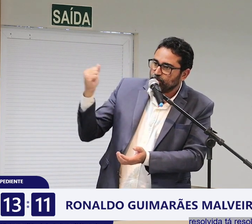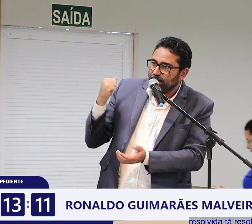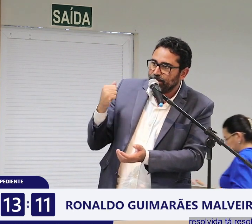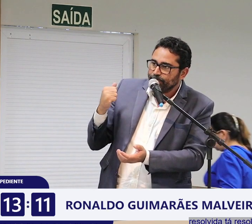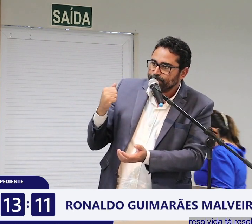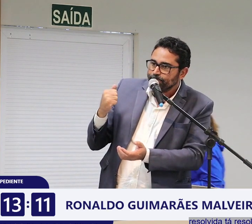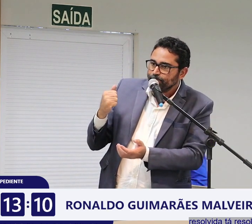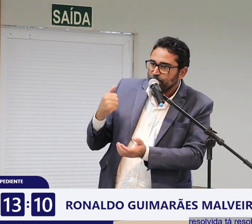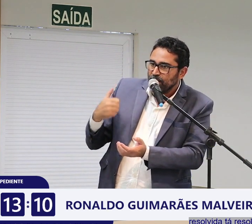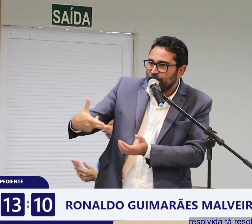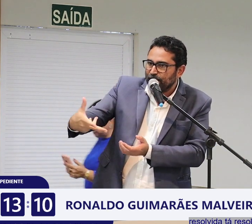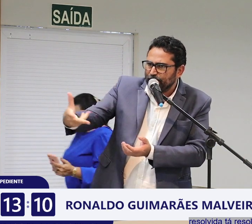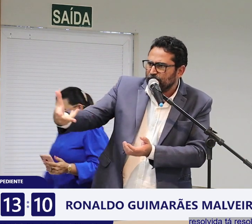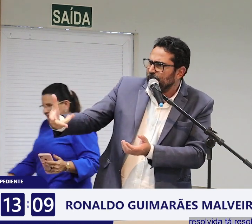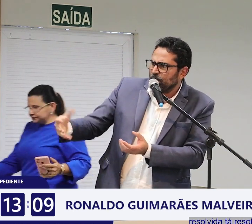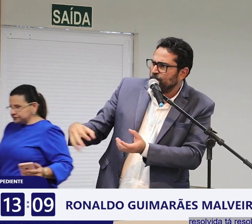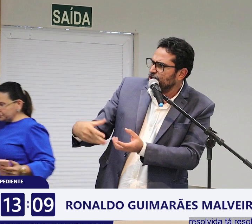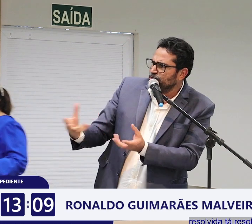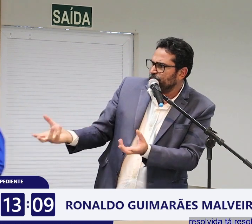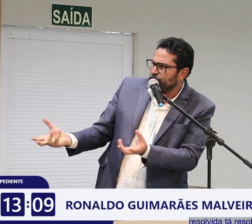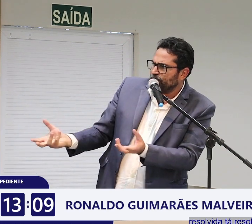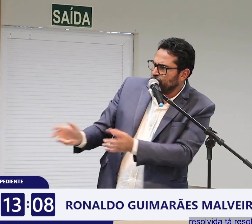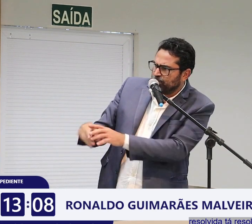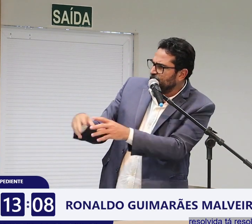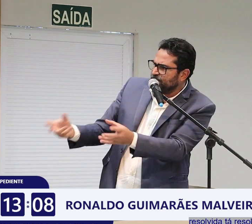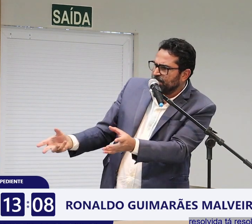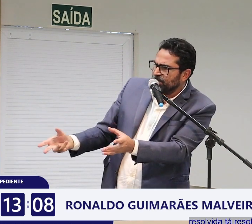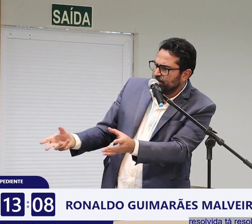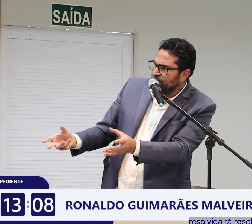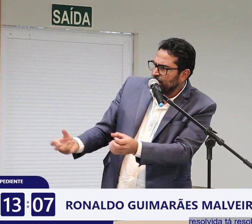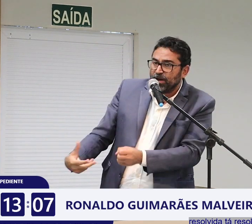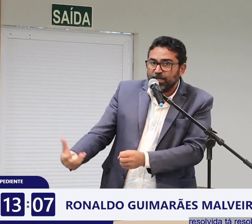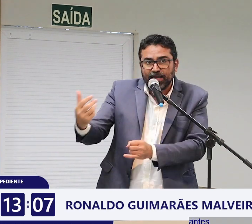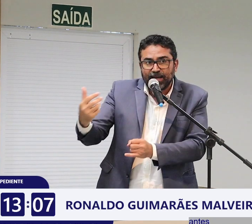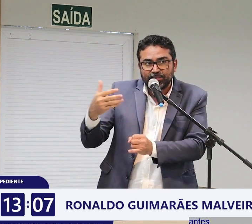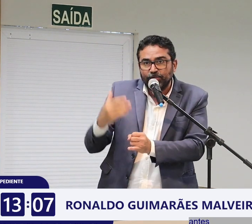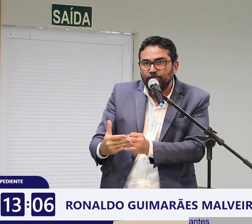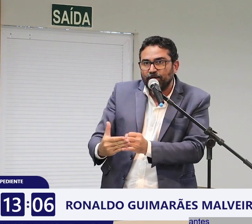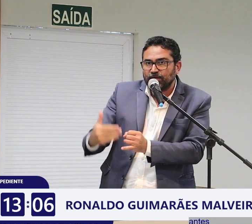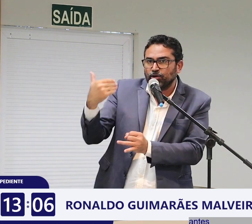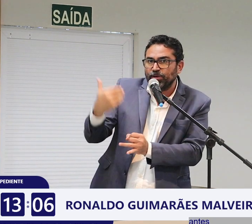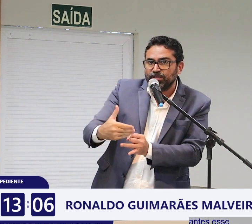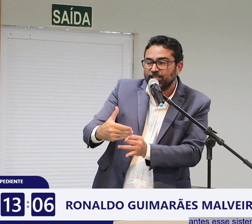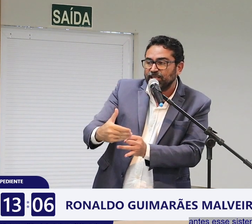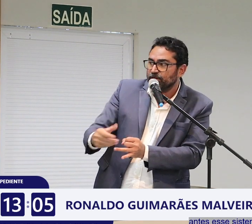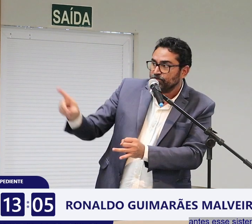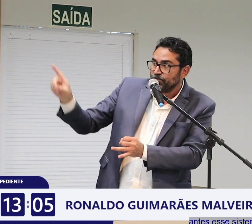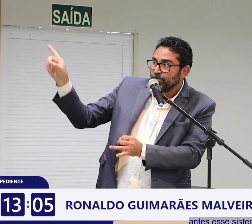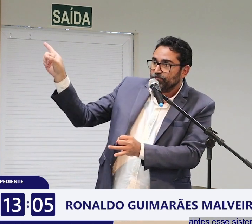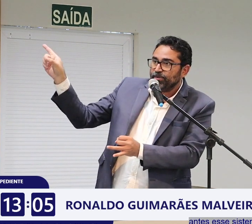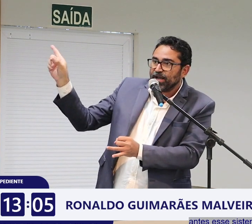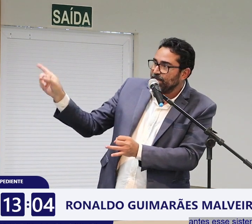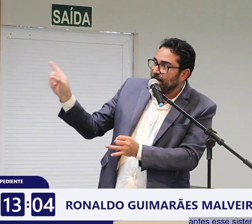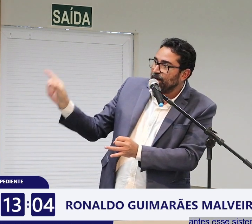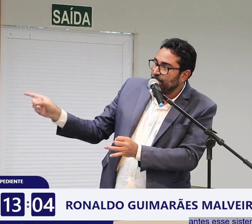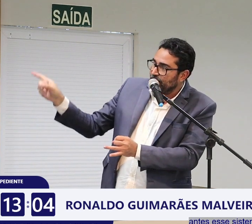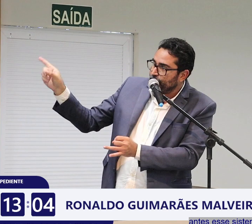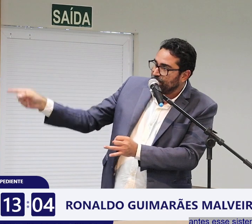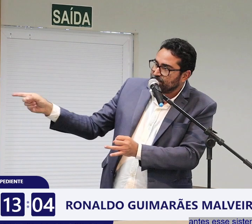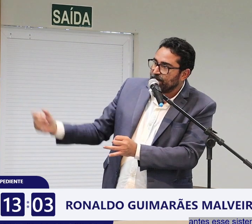Alex S Alegre ali na par do al todo mundo tem poço não precisaria mas pegar S de baixo S de cima